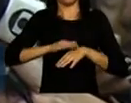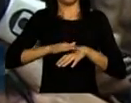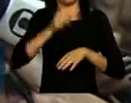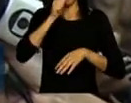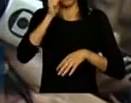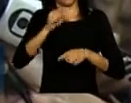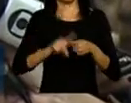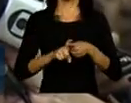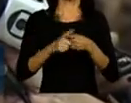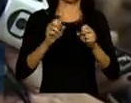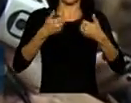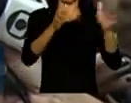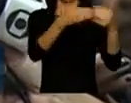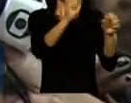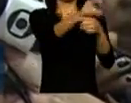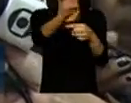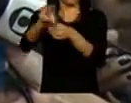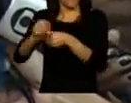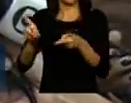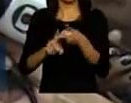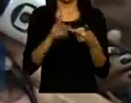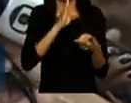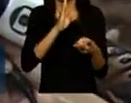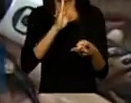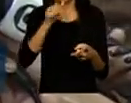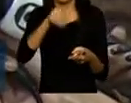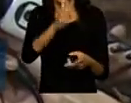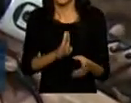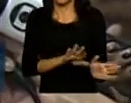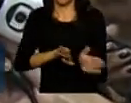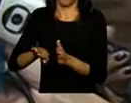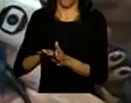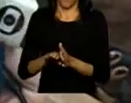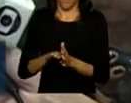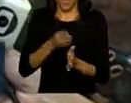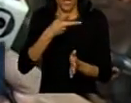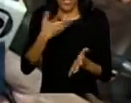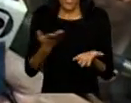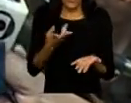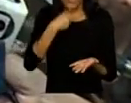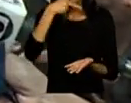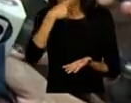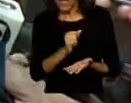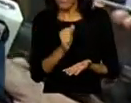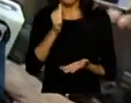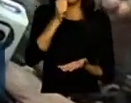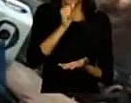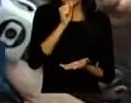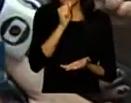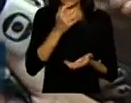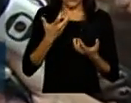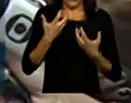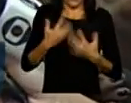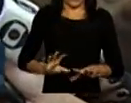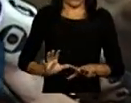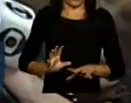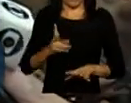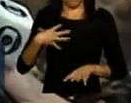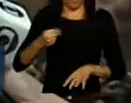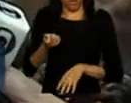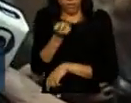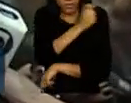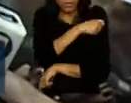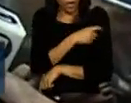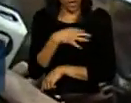estamos gerando emprego tecnologia e conhecimento aqui no Brasil convencer os pais que tem uma certa resistência em levar a filha para vacinar